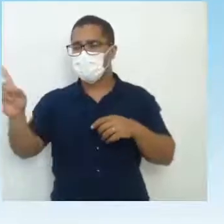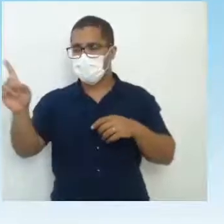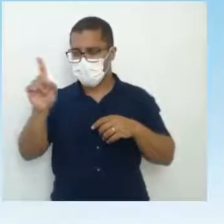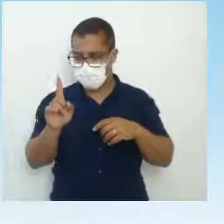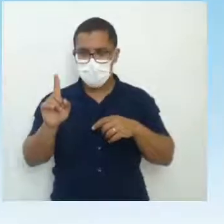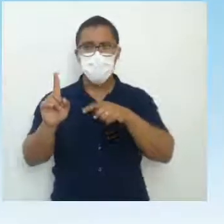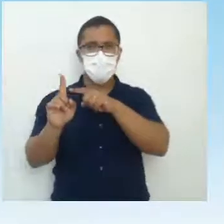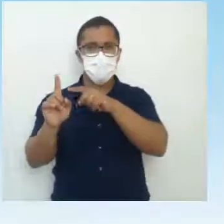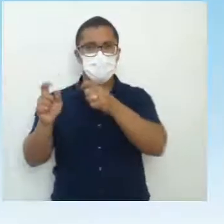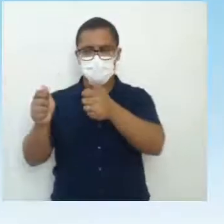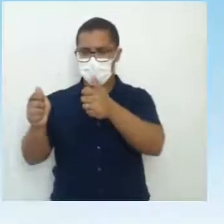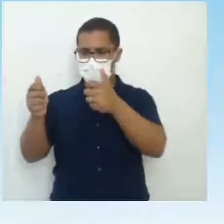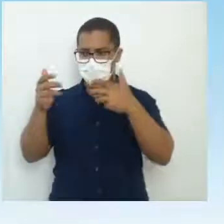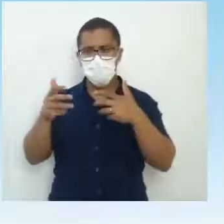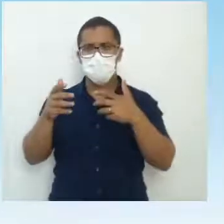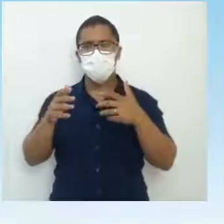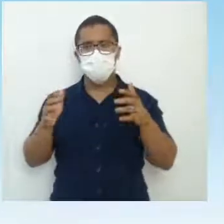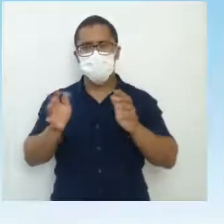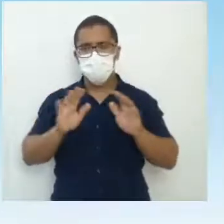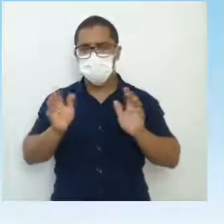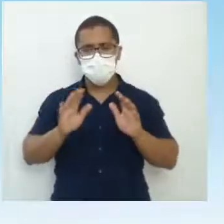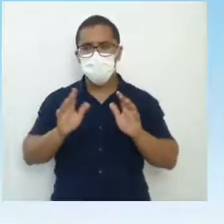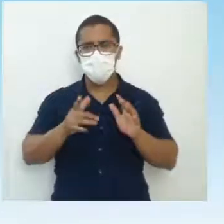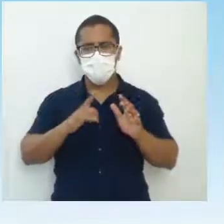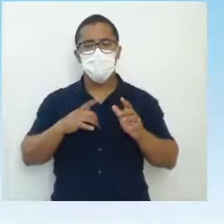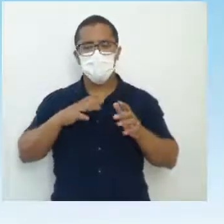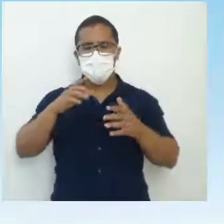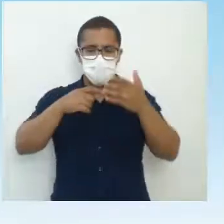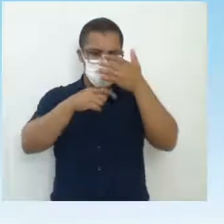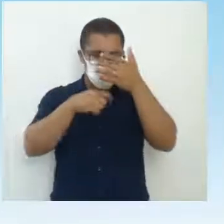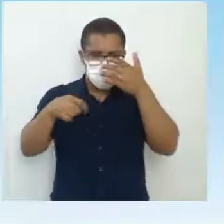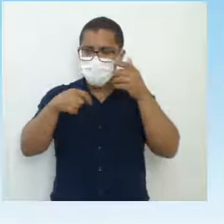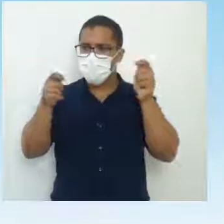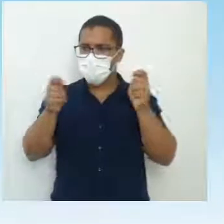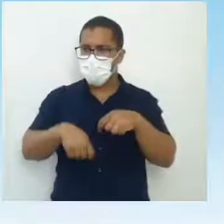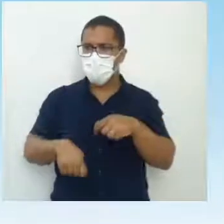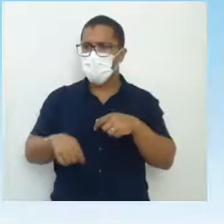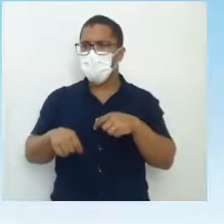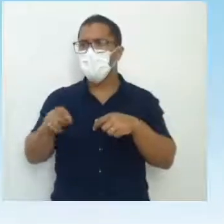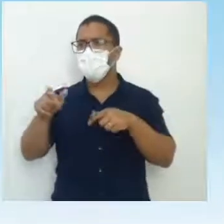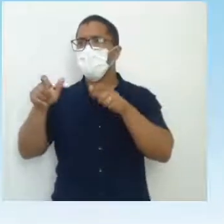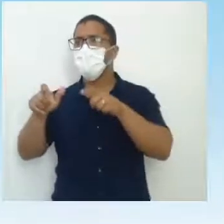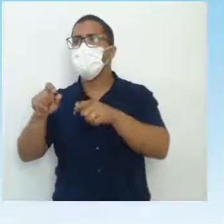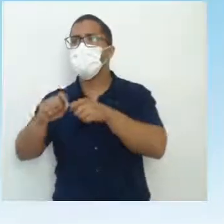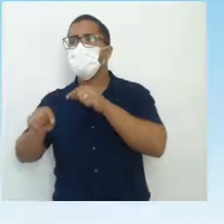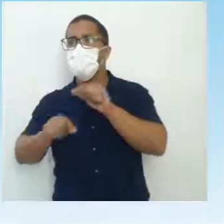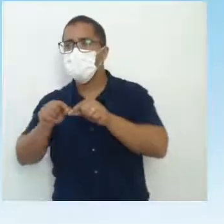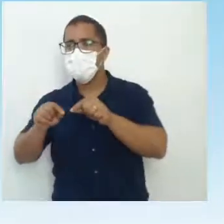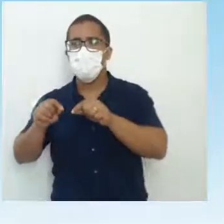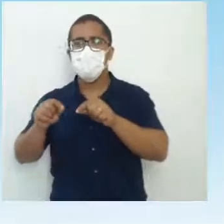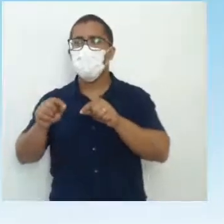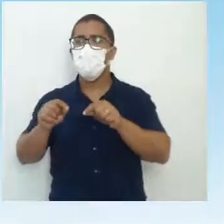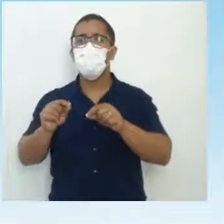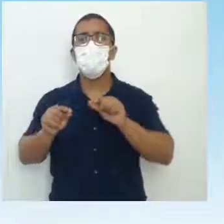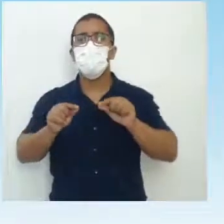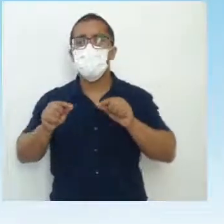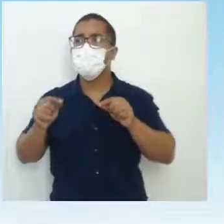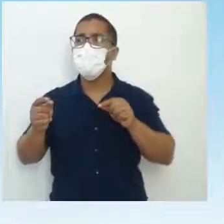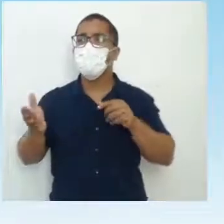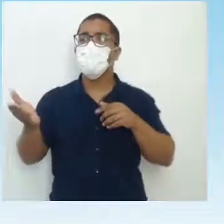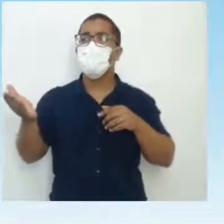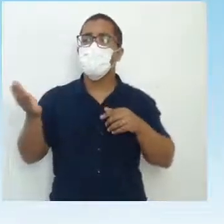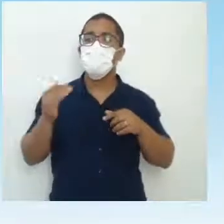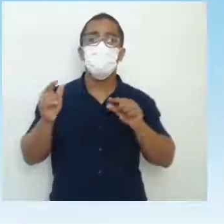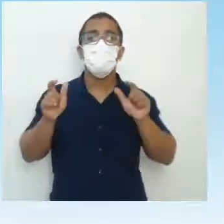não precisavam revelar quem são, o que faziam ou de onde vêm. E aqui eu tenho uma foto dela,